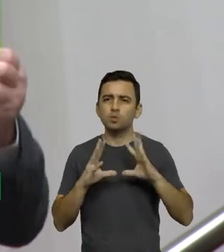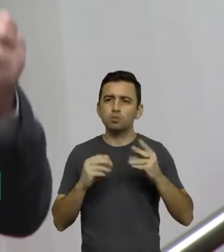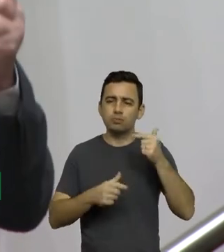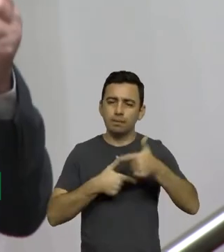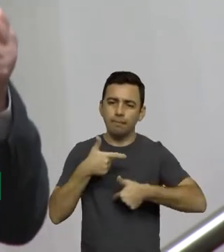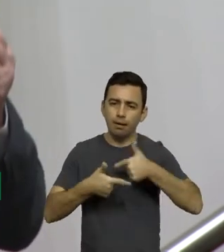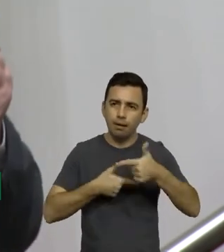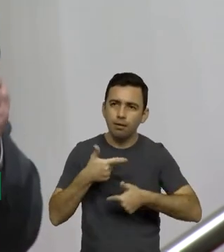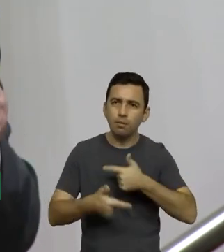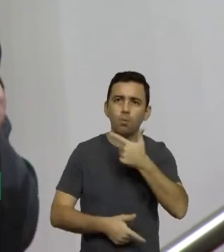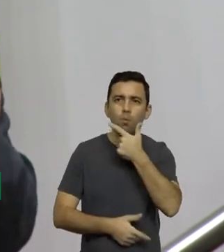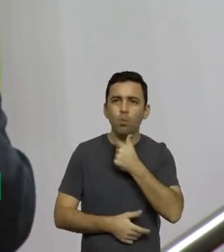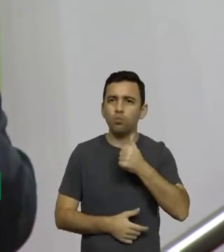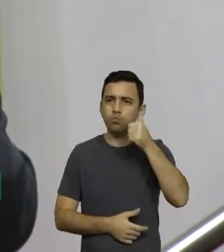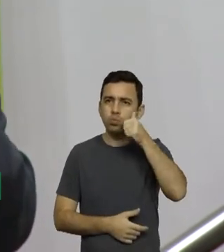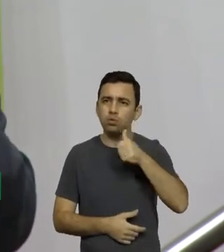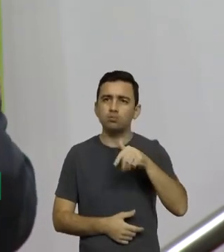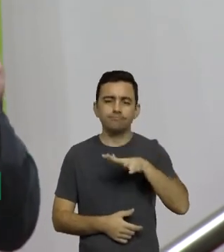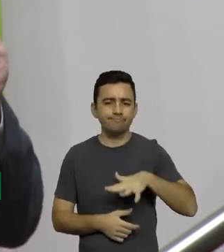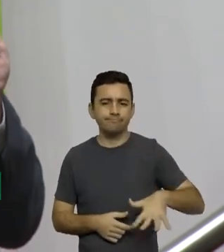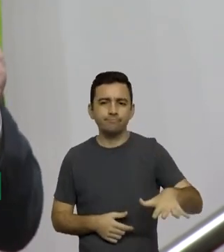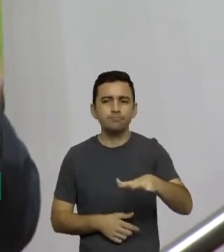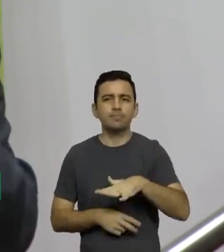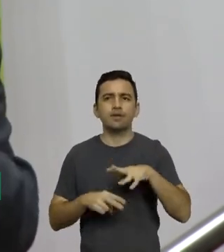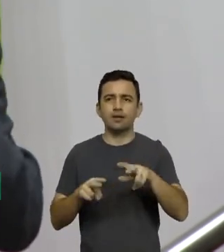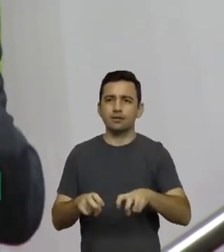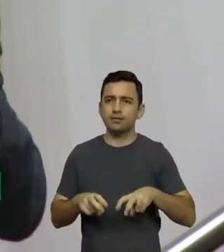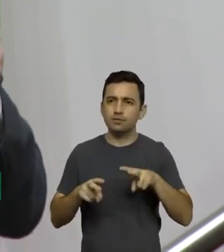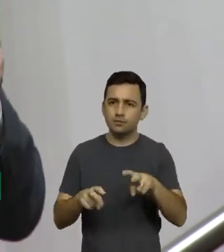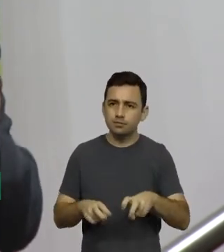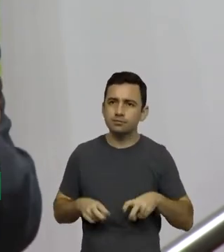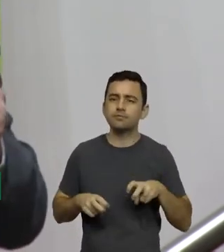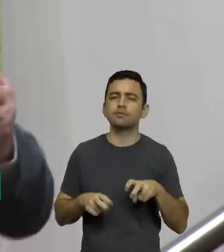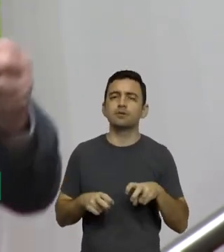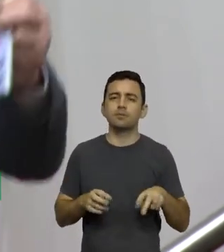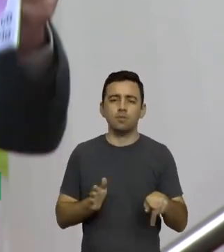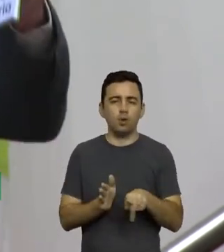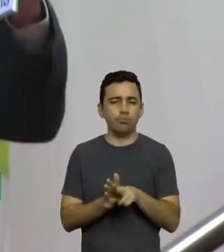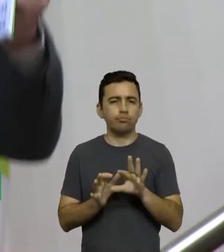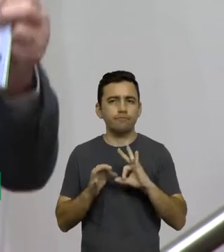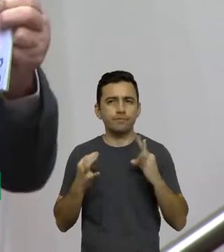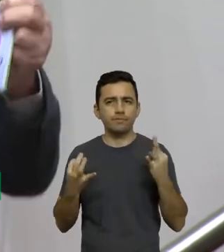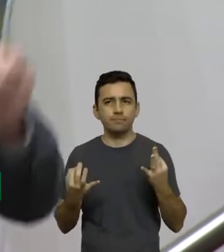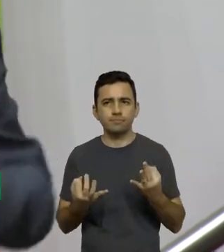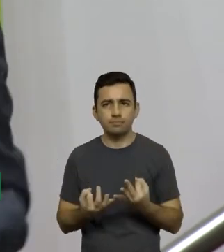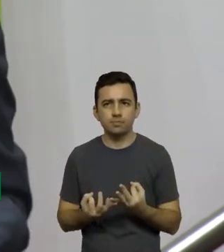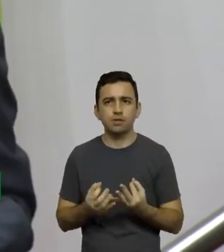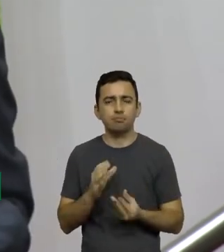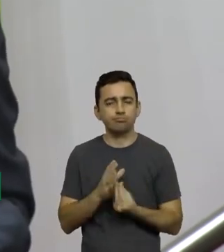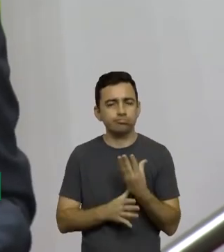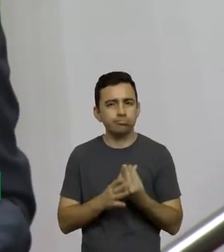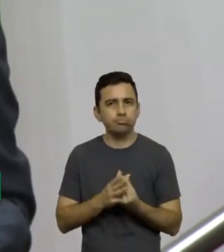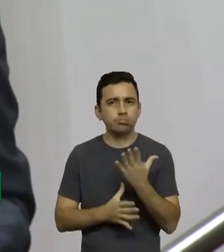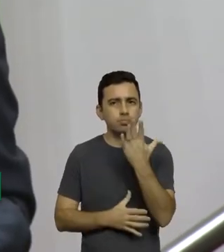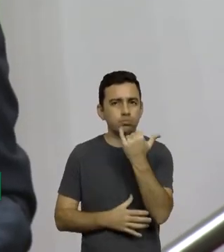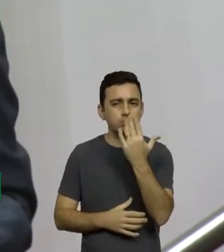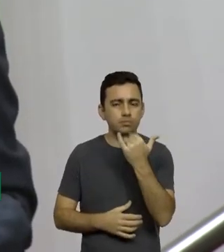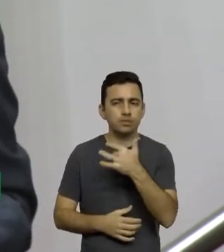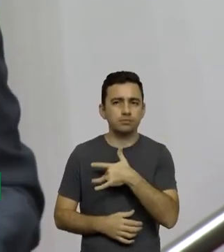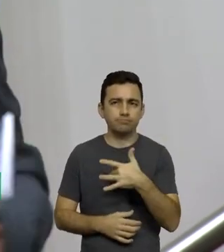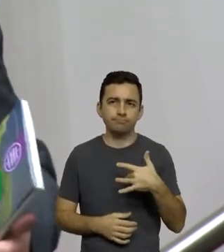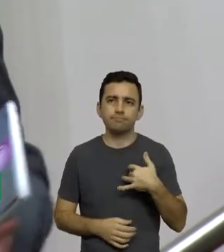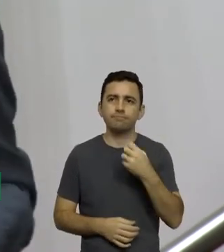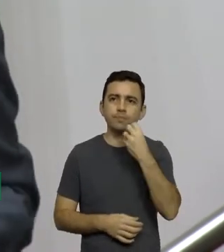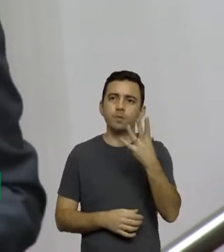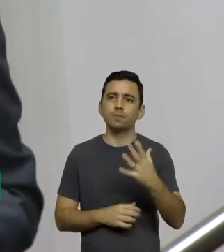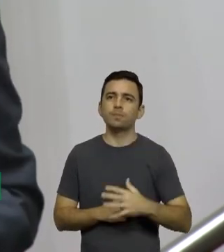trabalhadores e trabalhadoras da nossa agricultura camponesa e familiar na produção do alimento saudável, né?